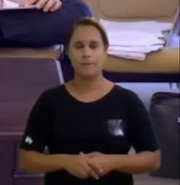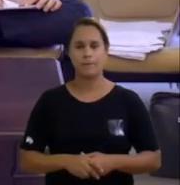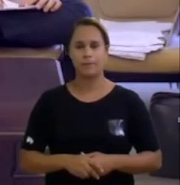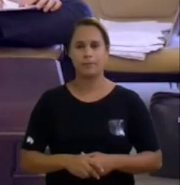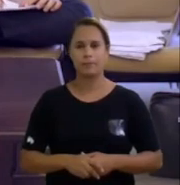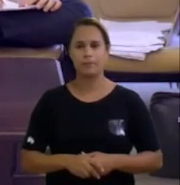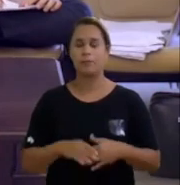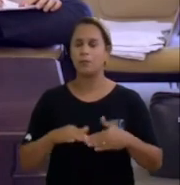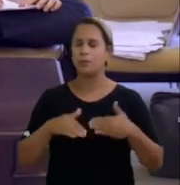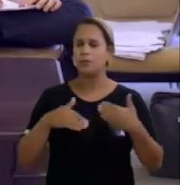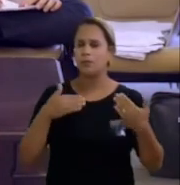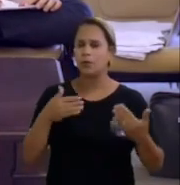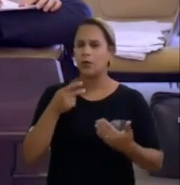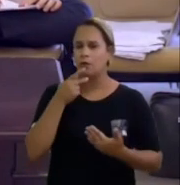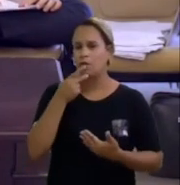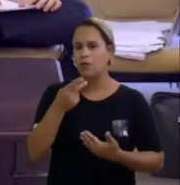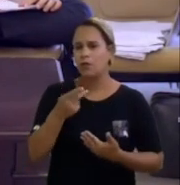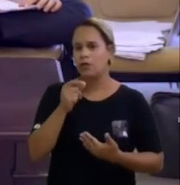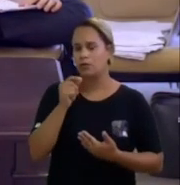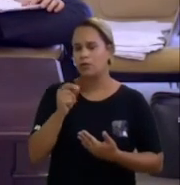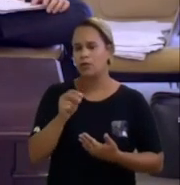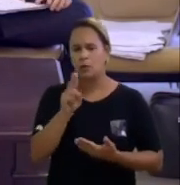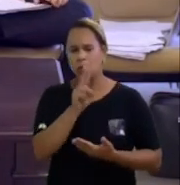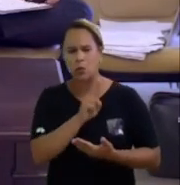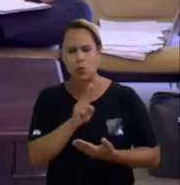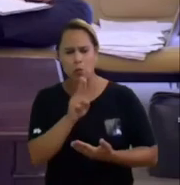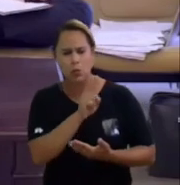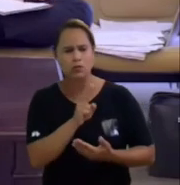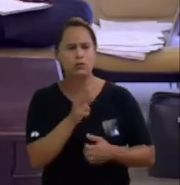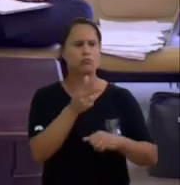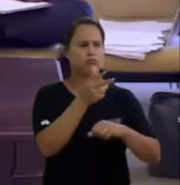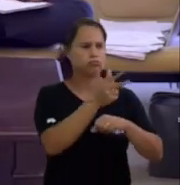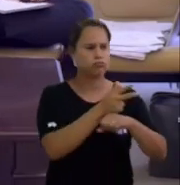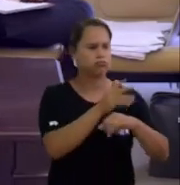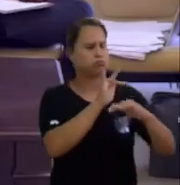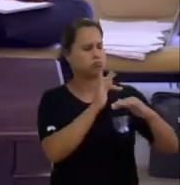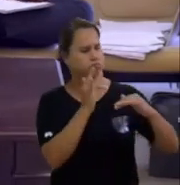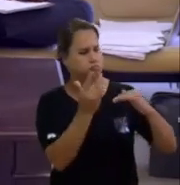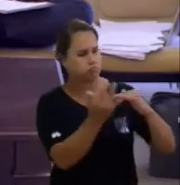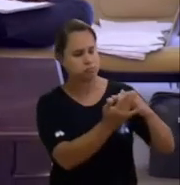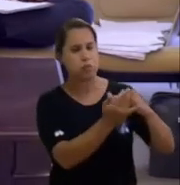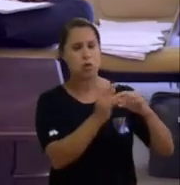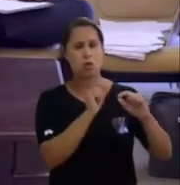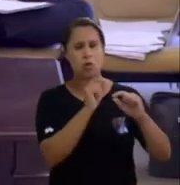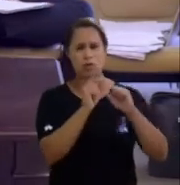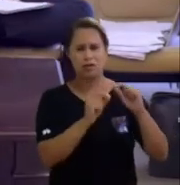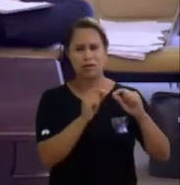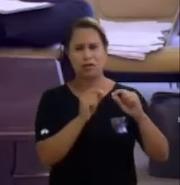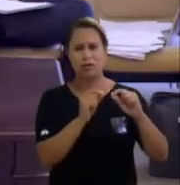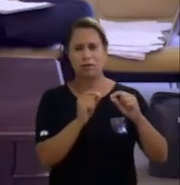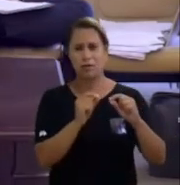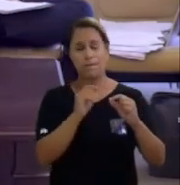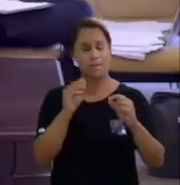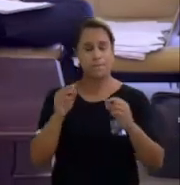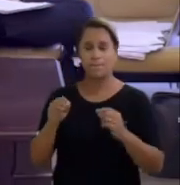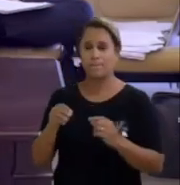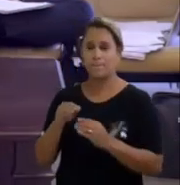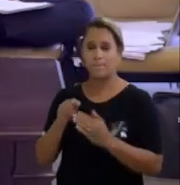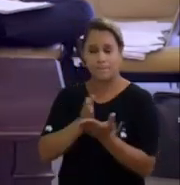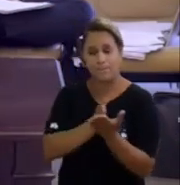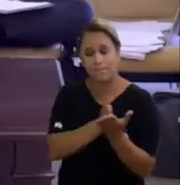Então, quando se diz o uso indevido dos meios de comunicação social, se diz do desvirtuamento do propósito da propaganda eleitoral, para